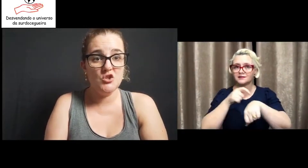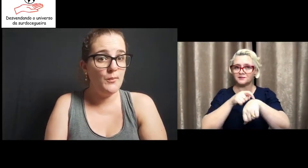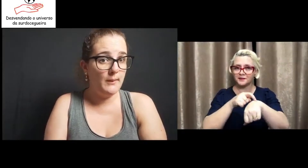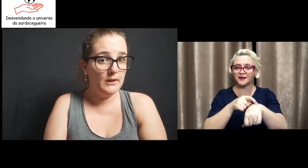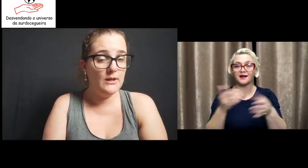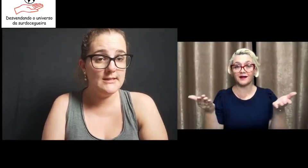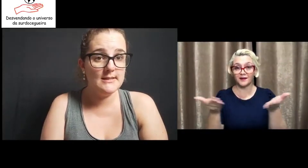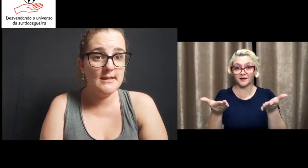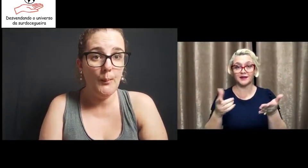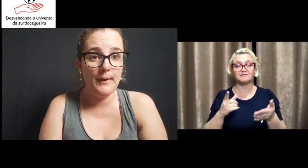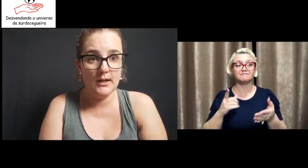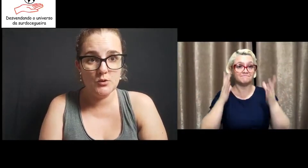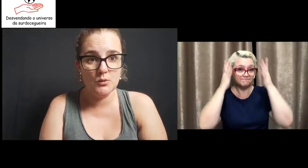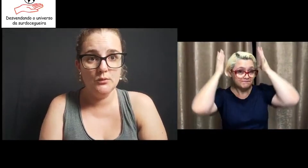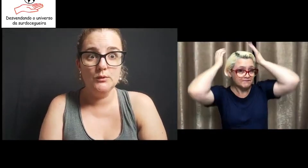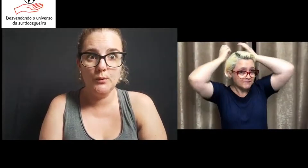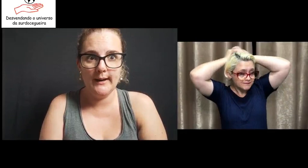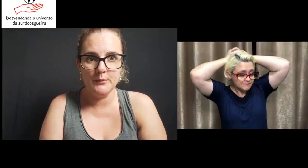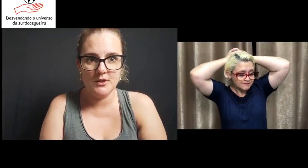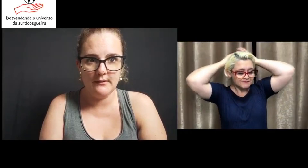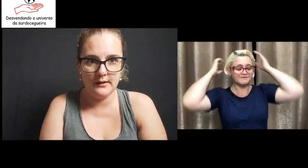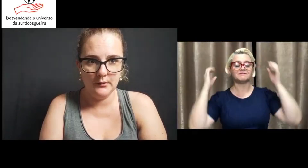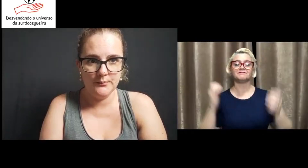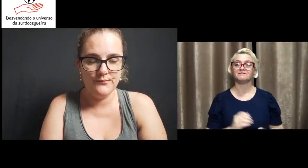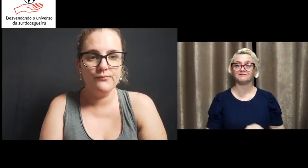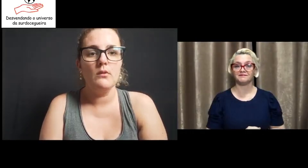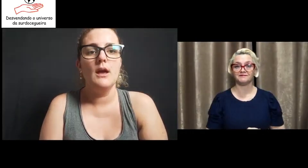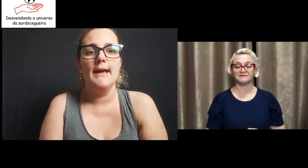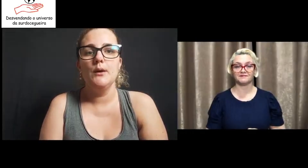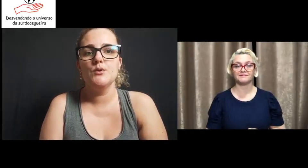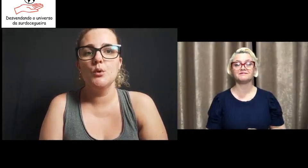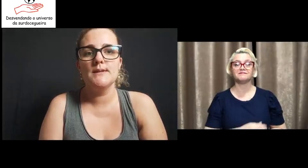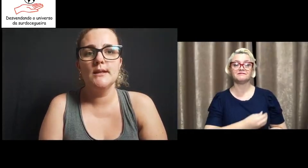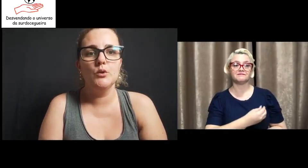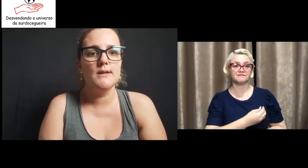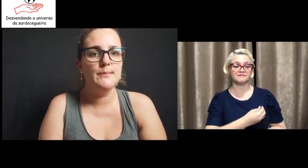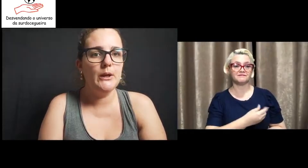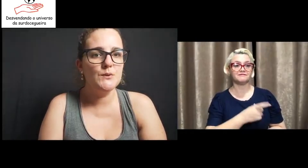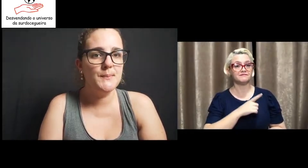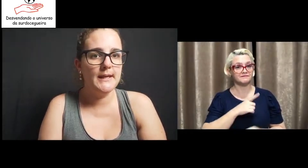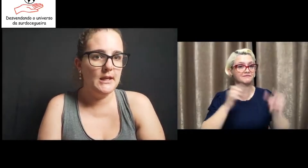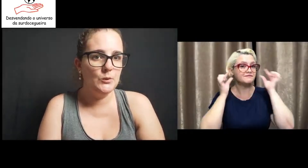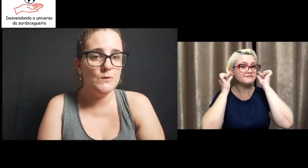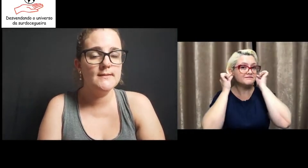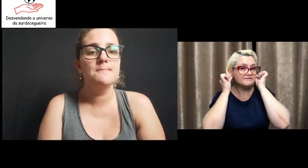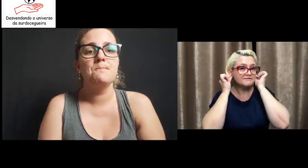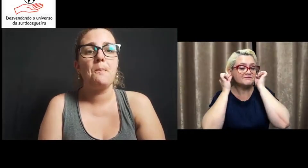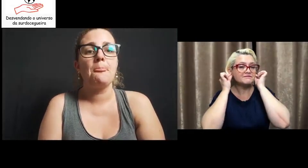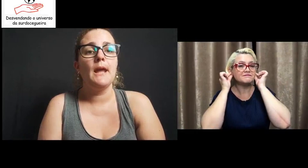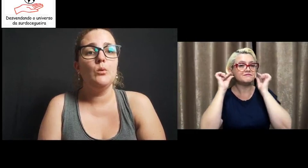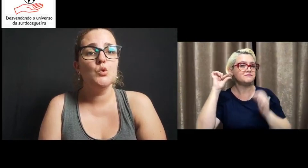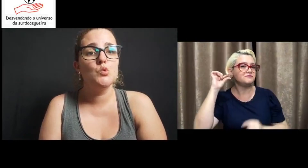porém, neste momento, eles estão presos num rabo de cavalo. Eu estou usando dois brincos